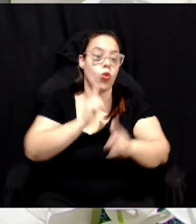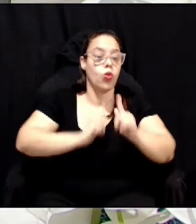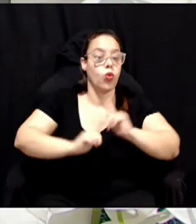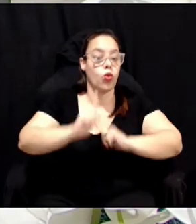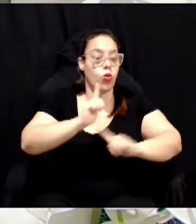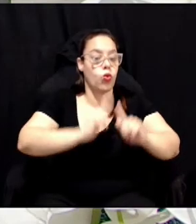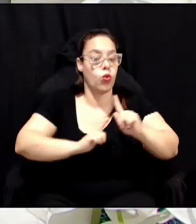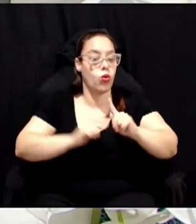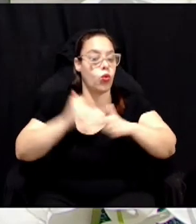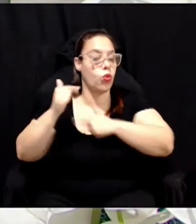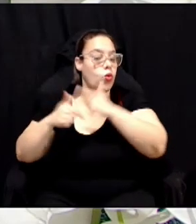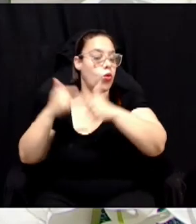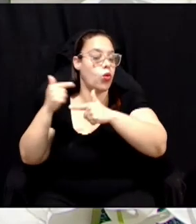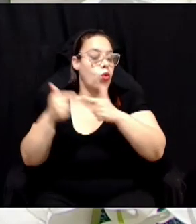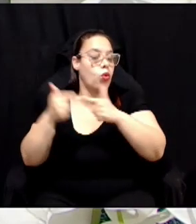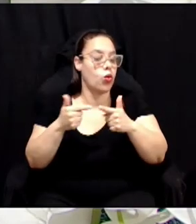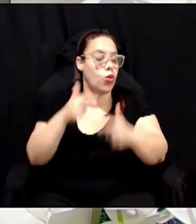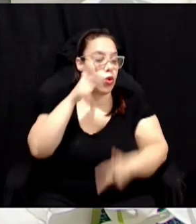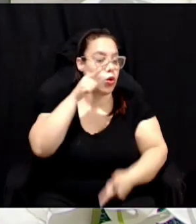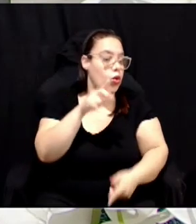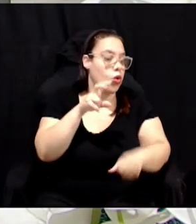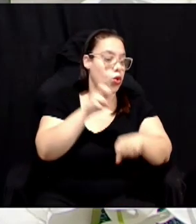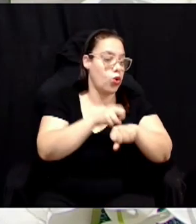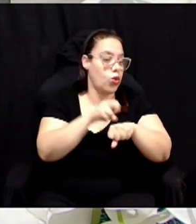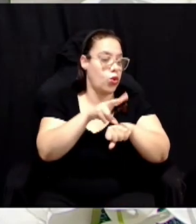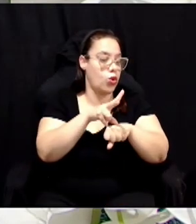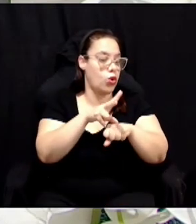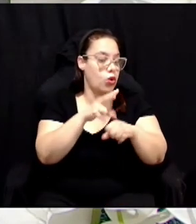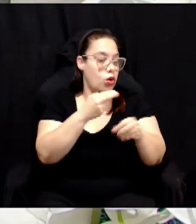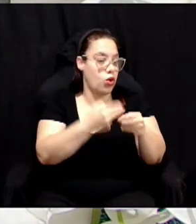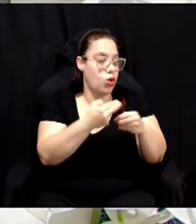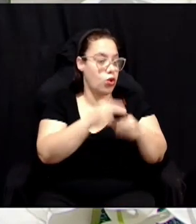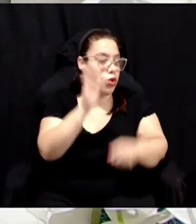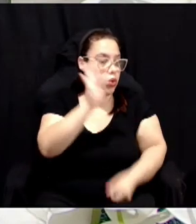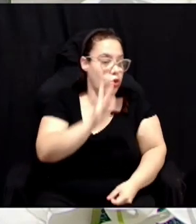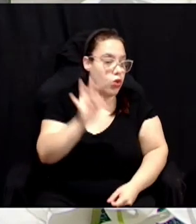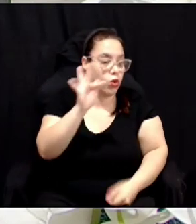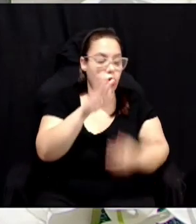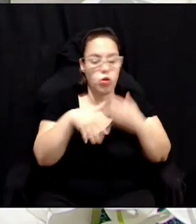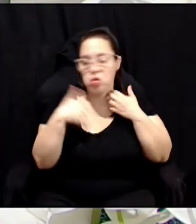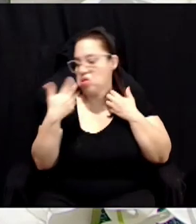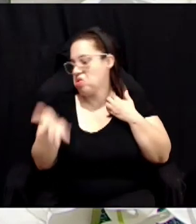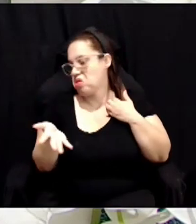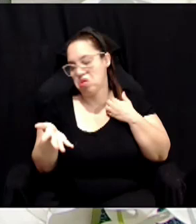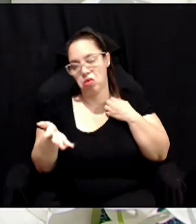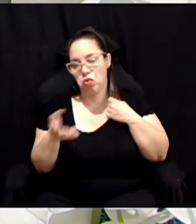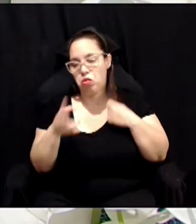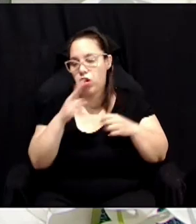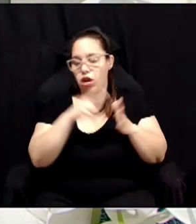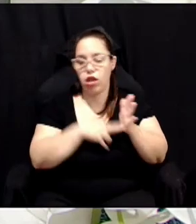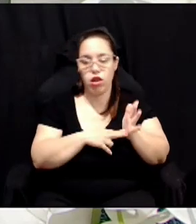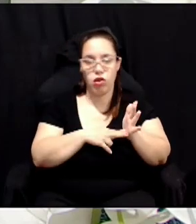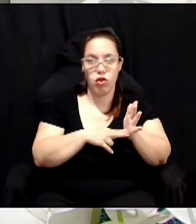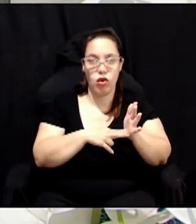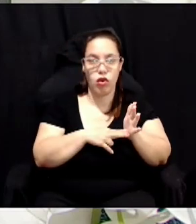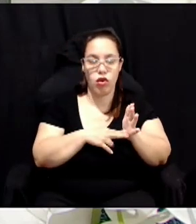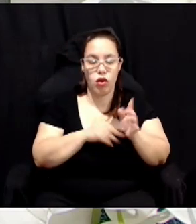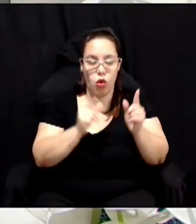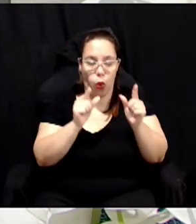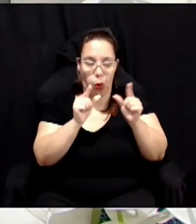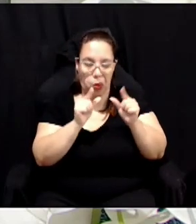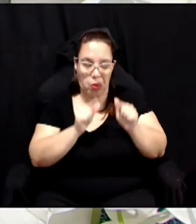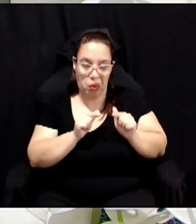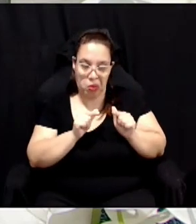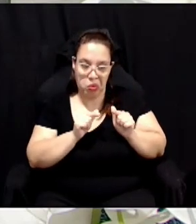não é, conseguir uma vaga na universidade, seja ela qual for, pela leitura? Você acha que caiu um pouco